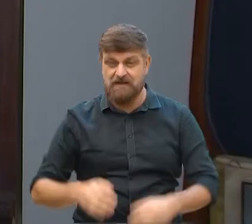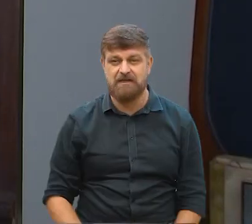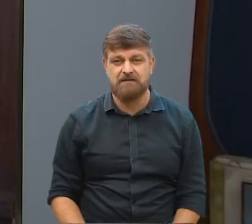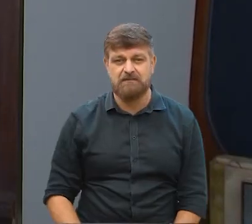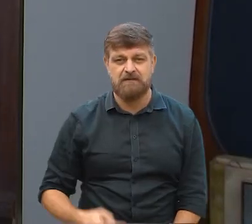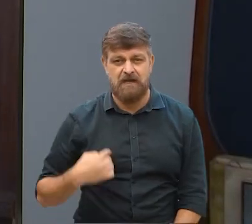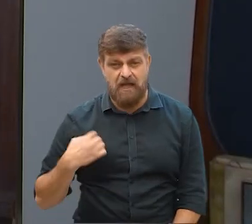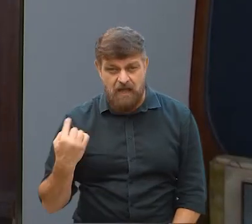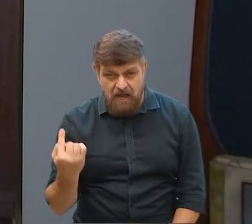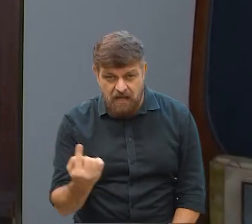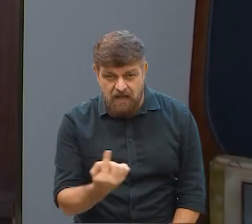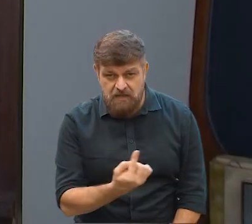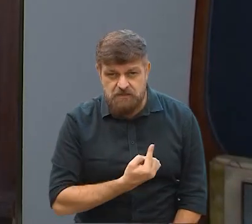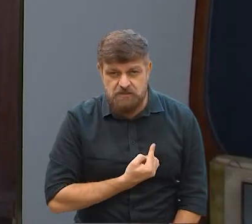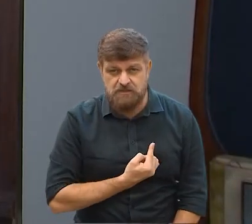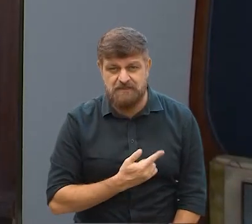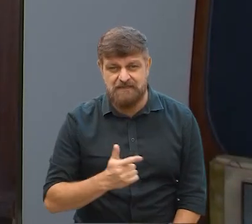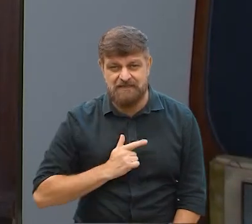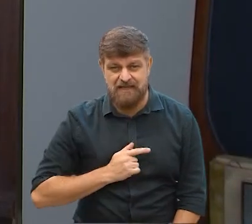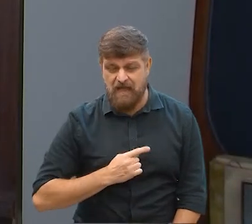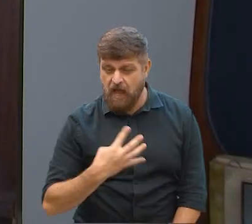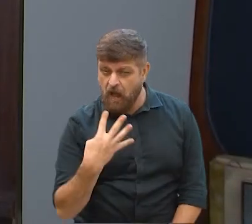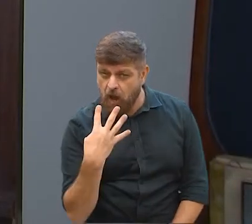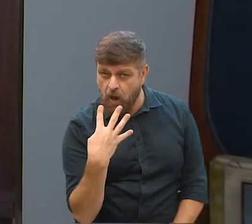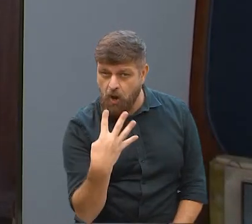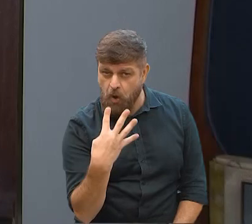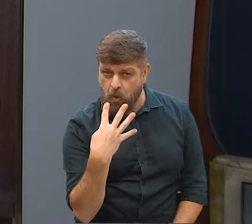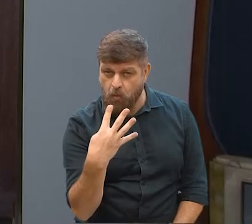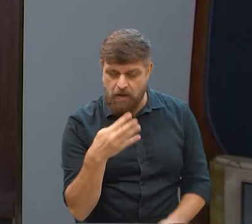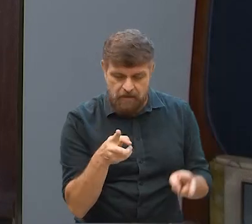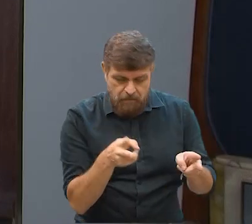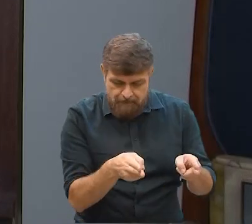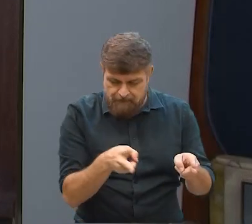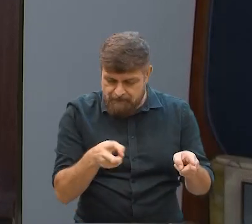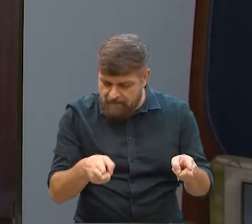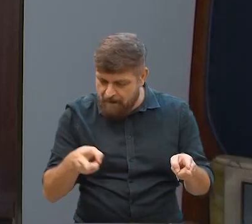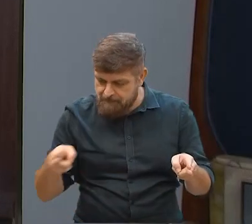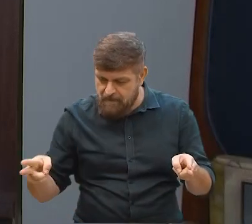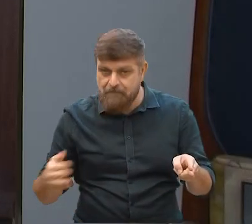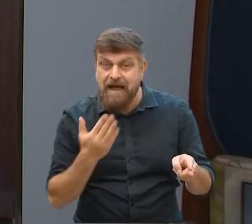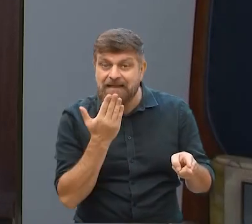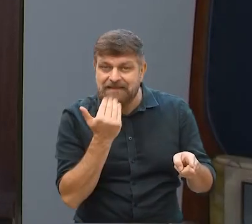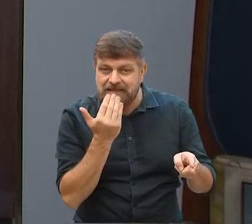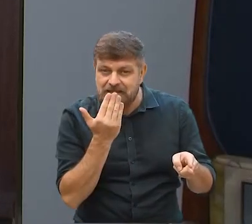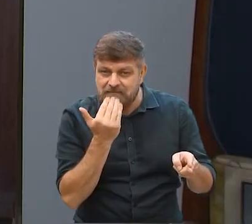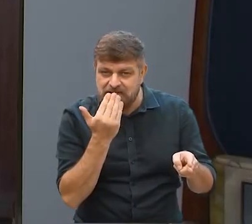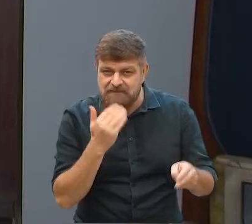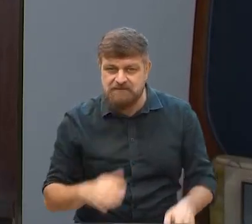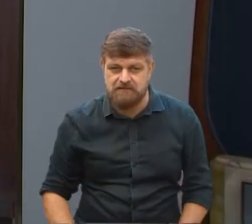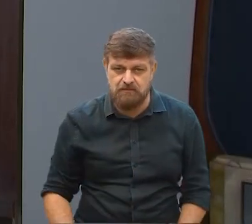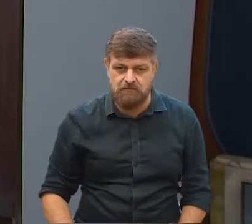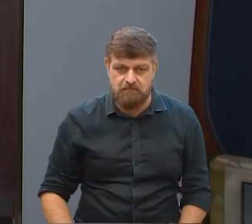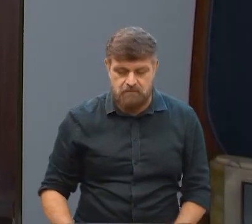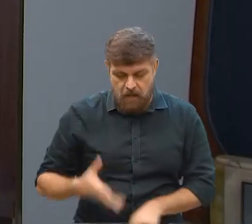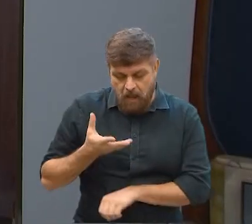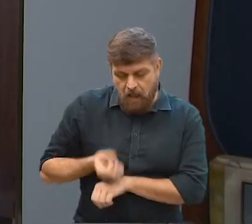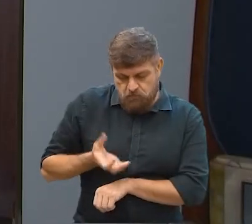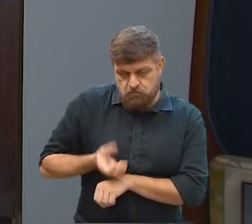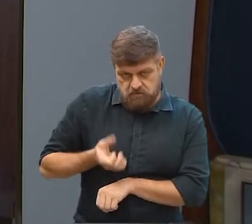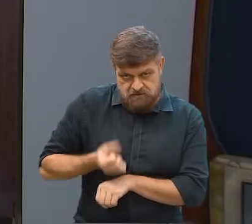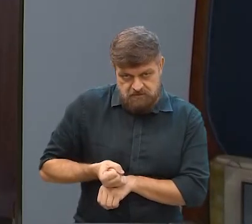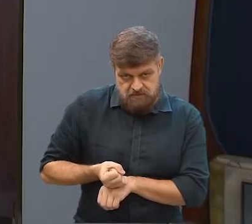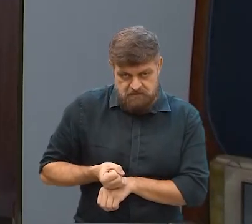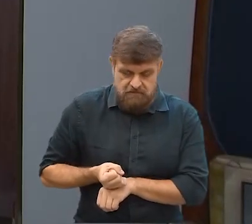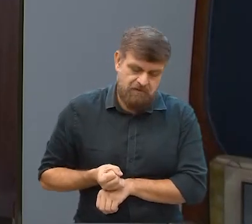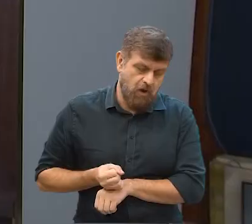temos 4 importantes fases da nutrição. Uma é a absorção, isso